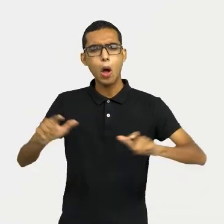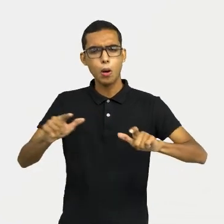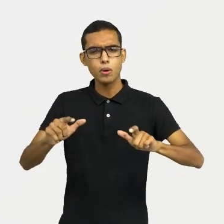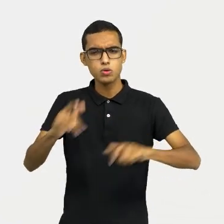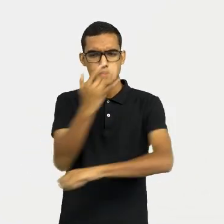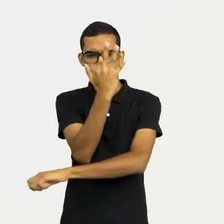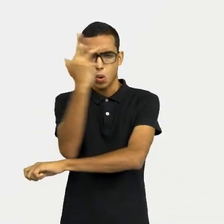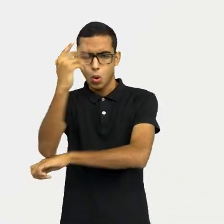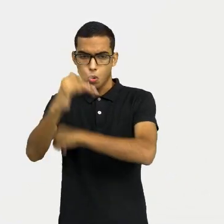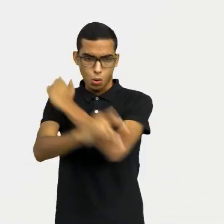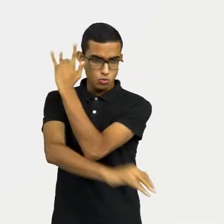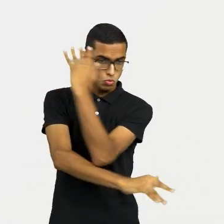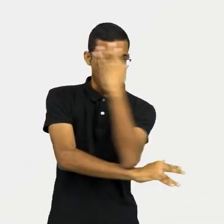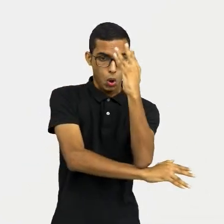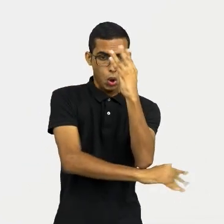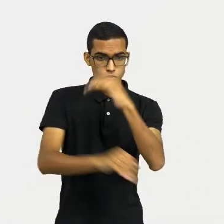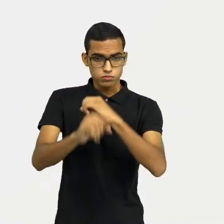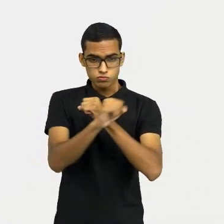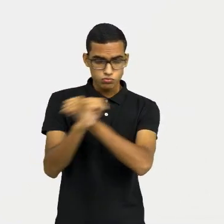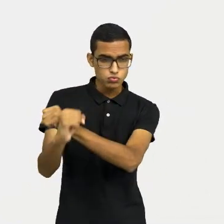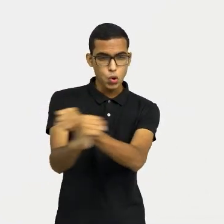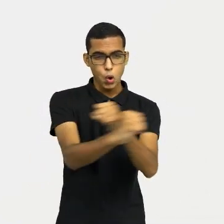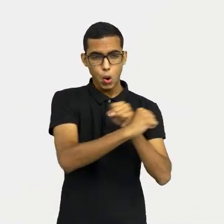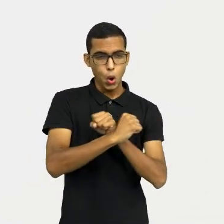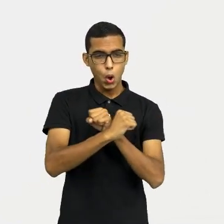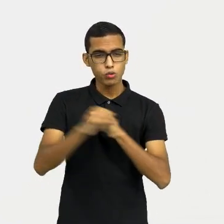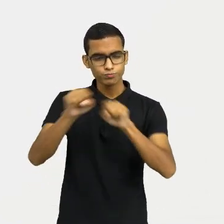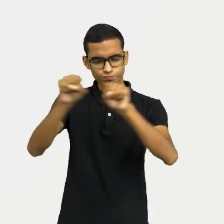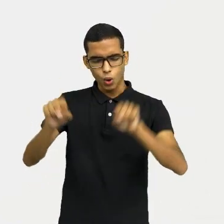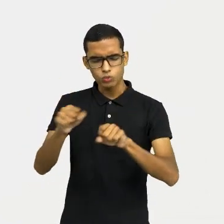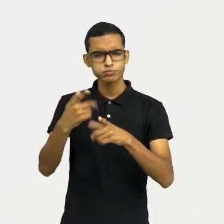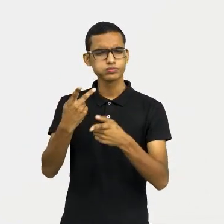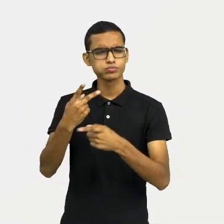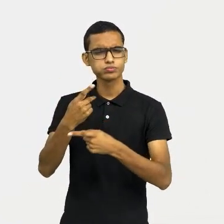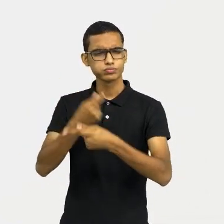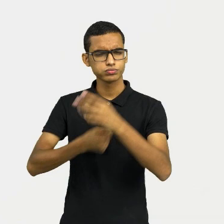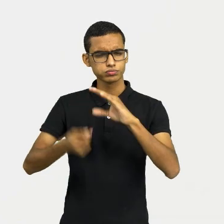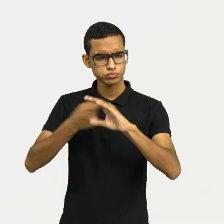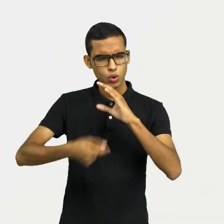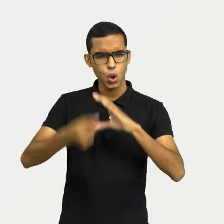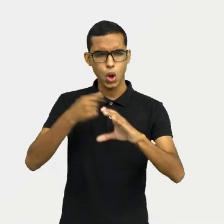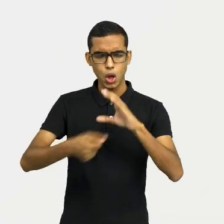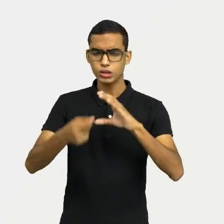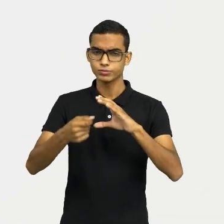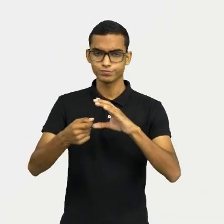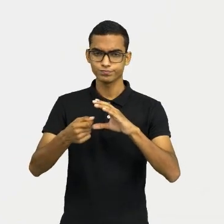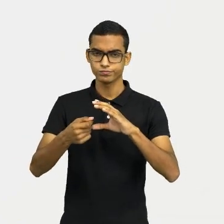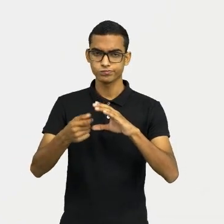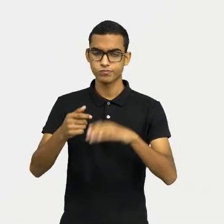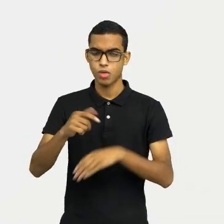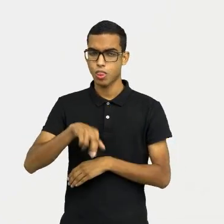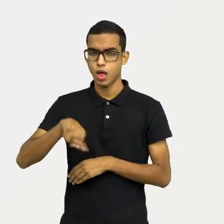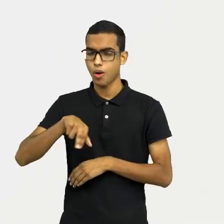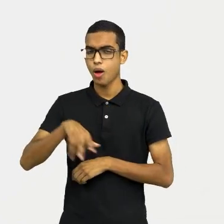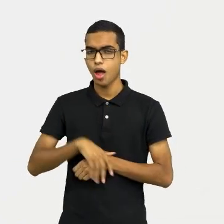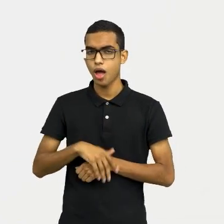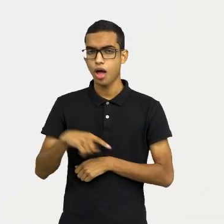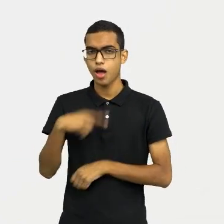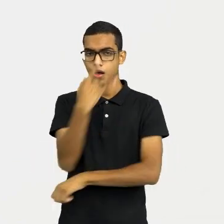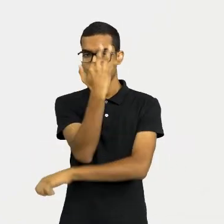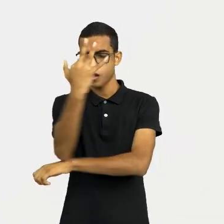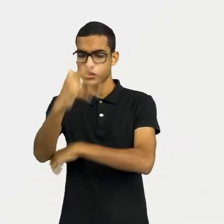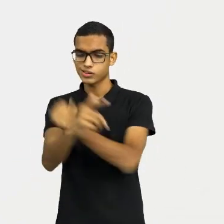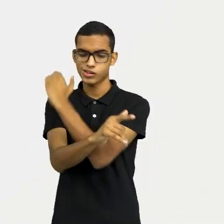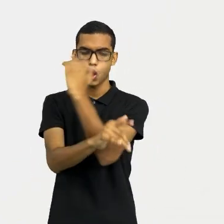ambiental? Não, pelo contrário, não é isso? Estamos aumentando aí o desmatamento, né, a precarização do